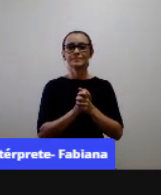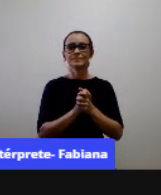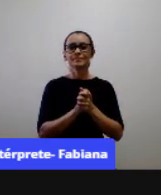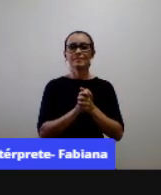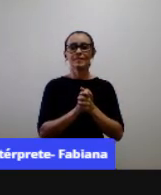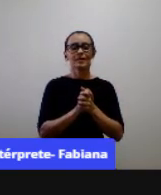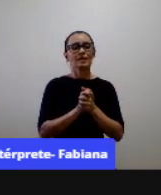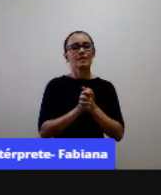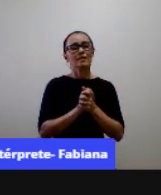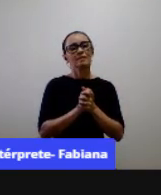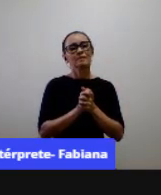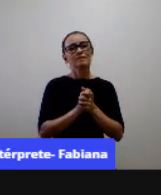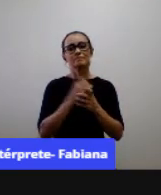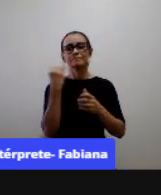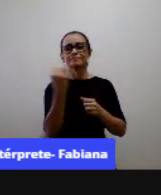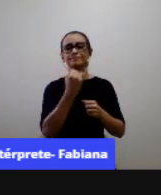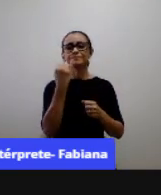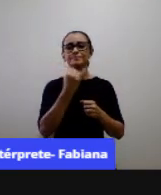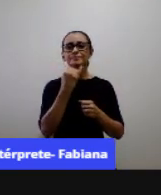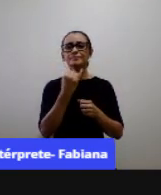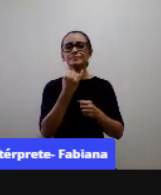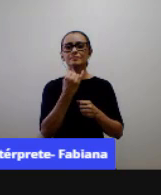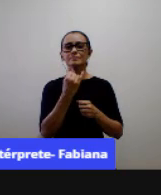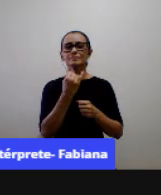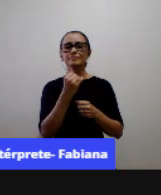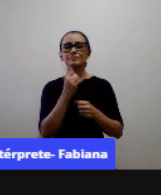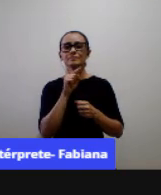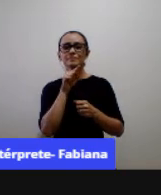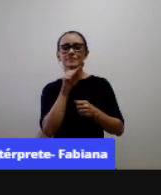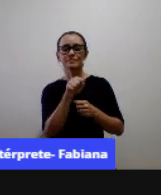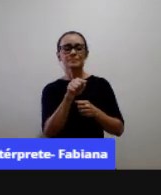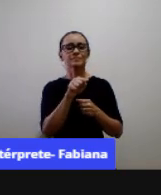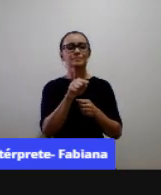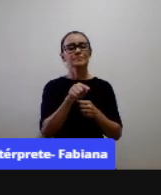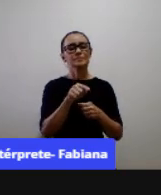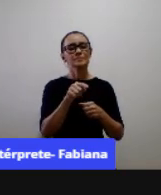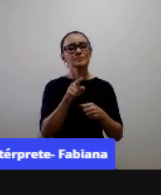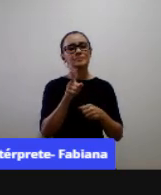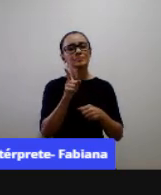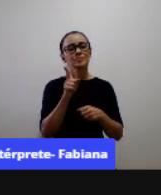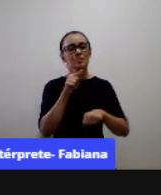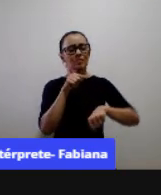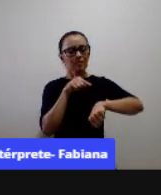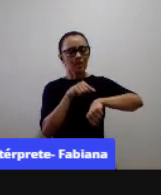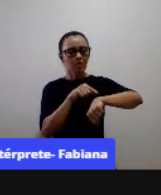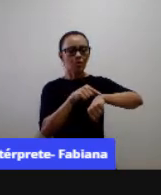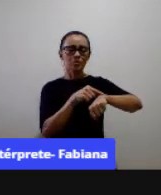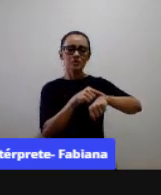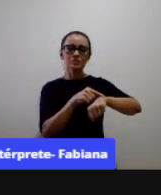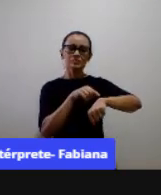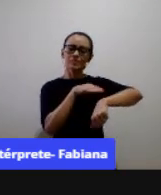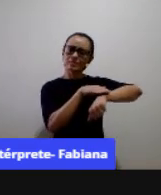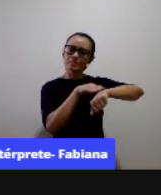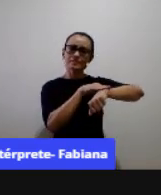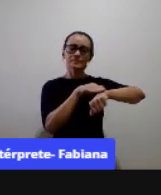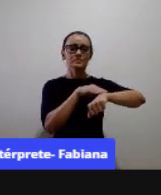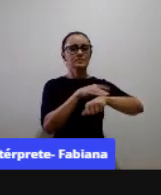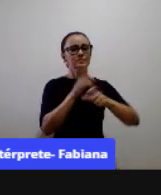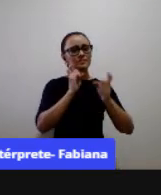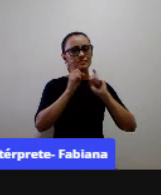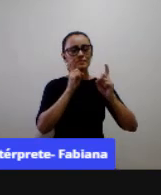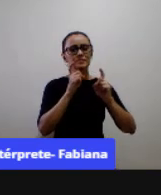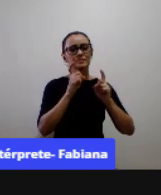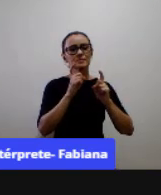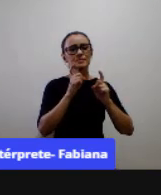que vocês, que no momento da reunião, coloquem a meta